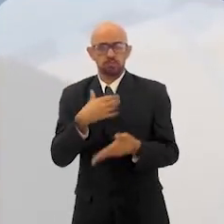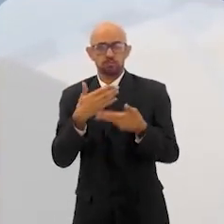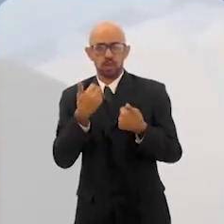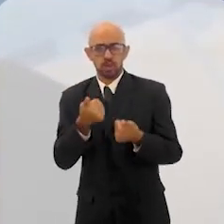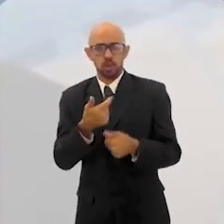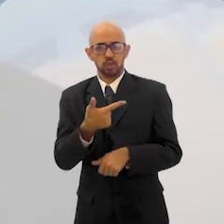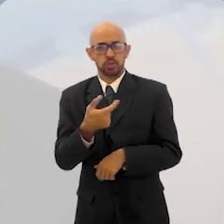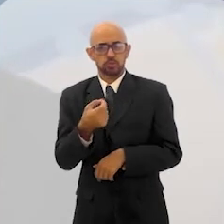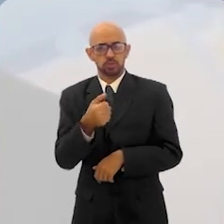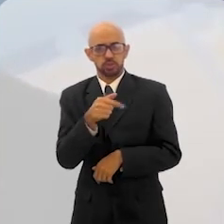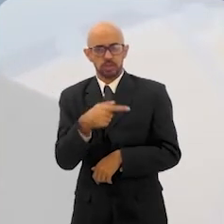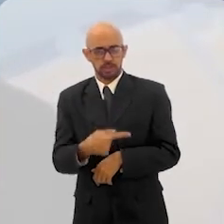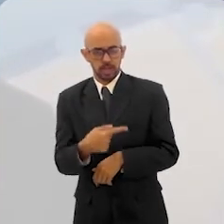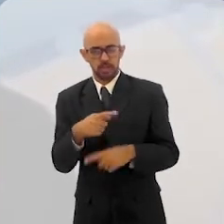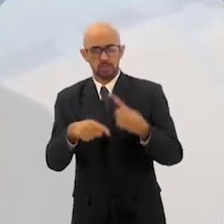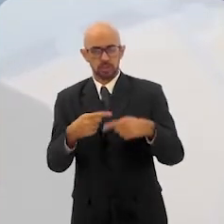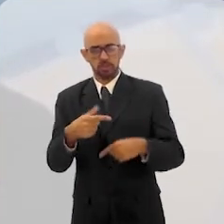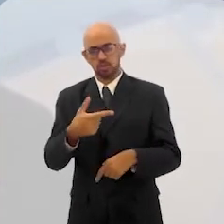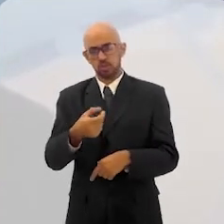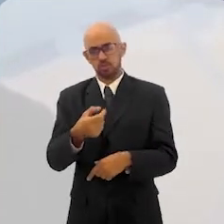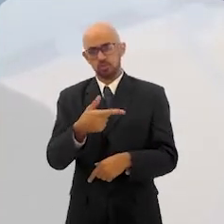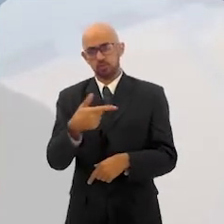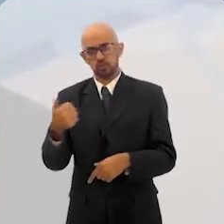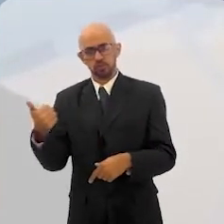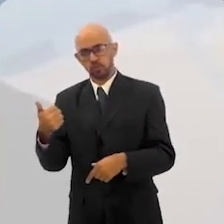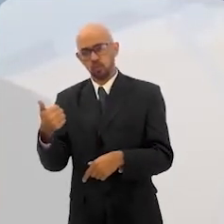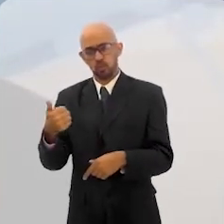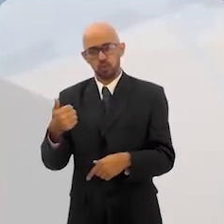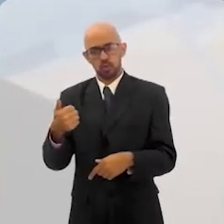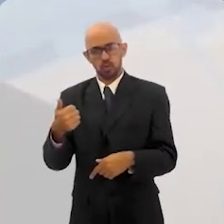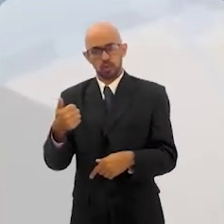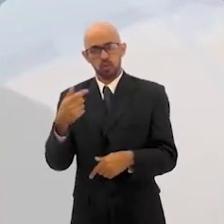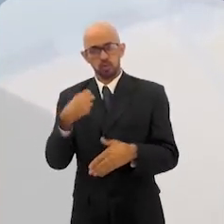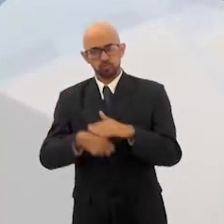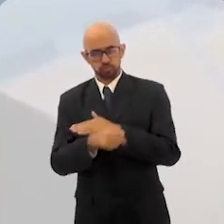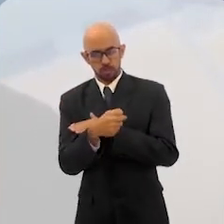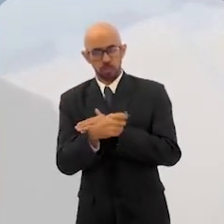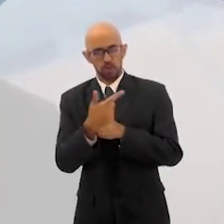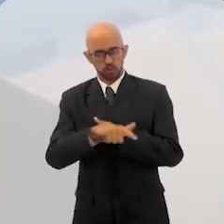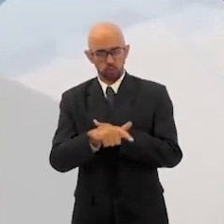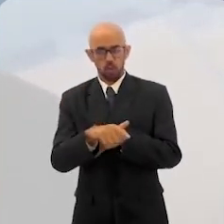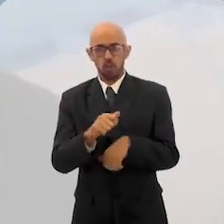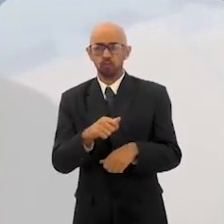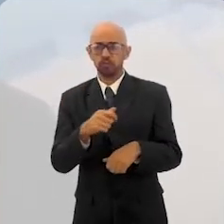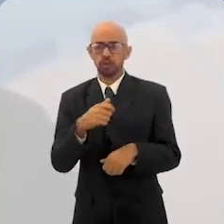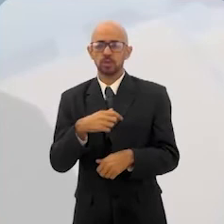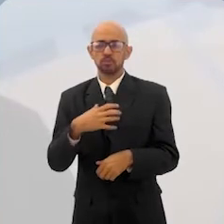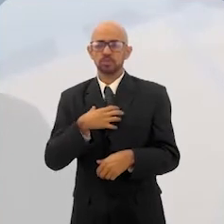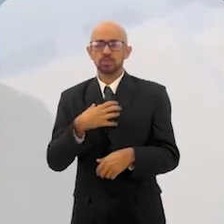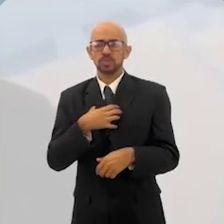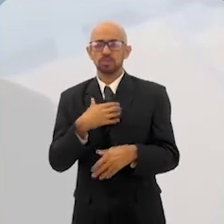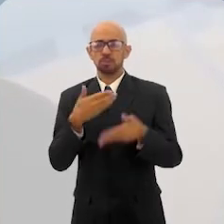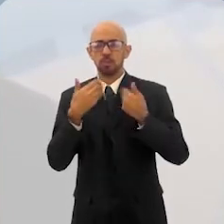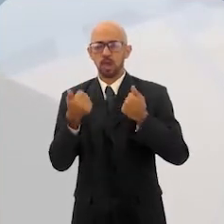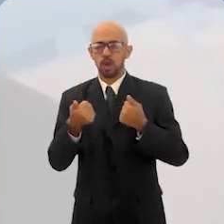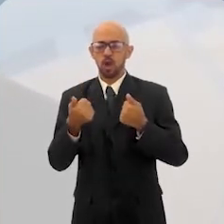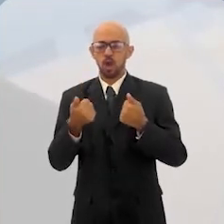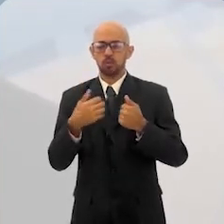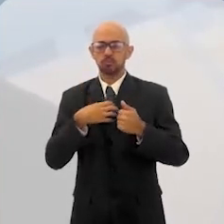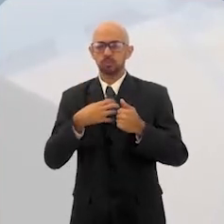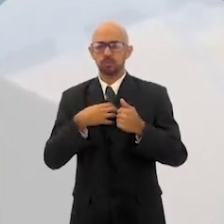2021 quando eu fui reeleito. Eu me sinto um cara muito melhor, um cara muito mais preparado,